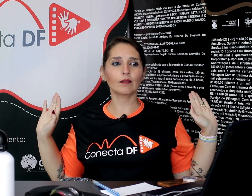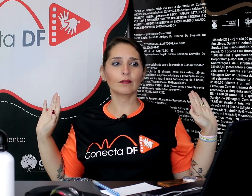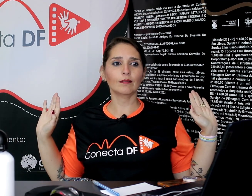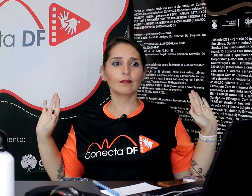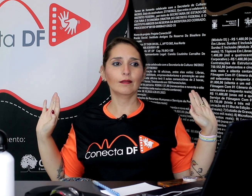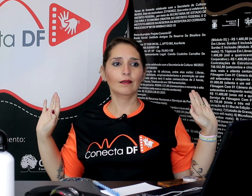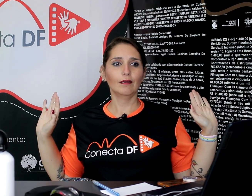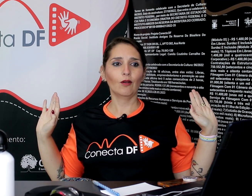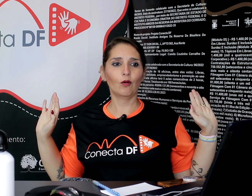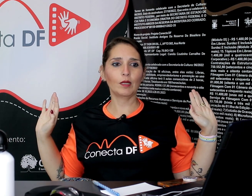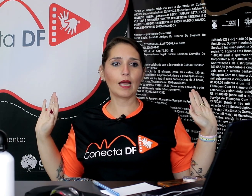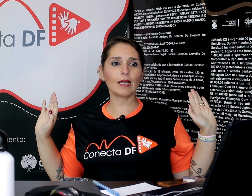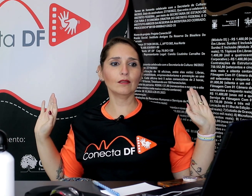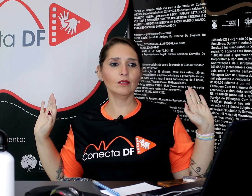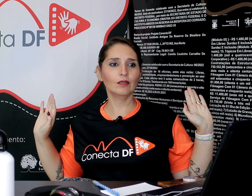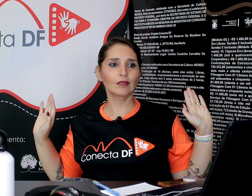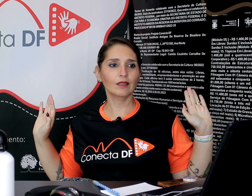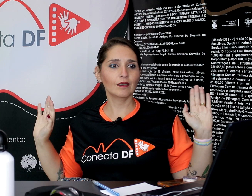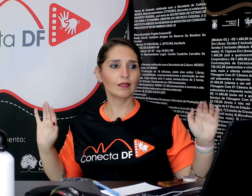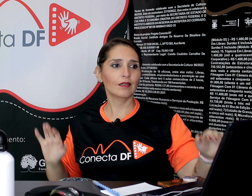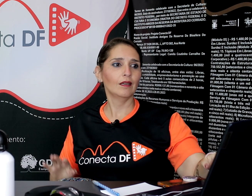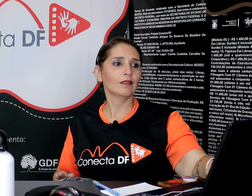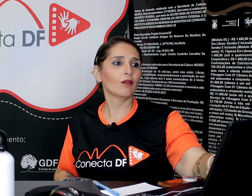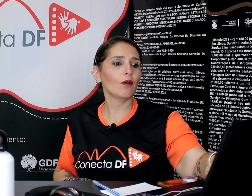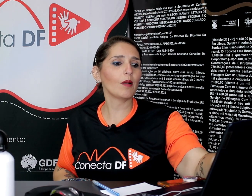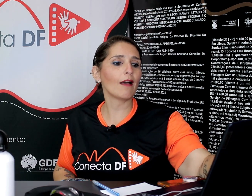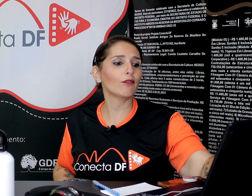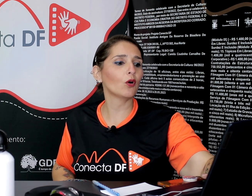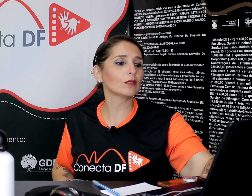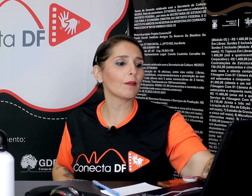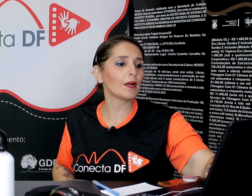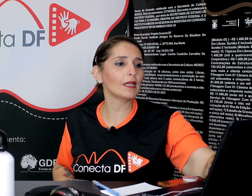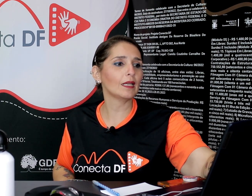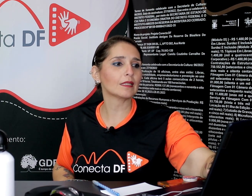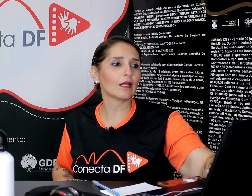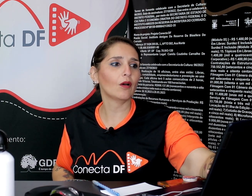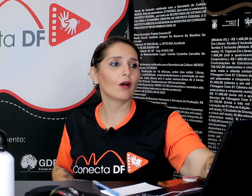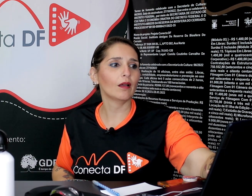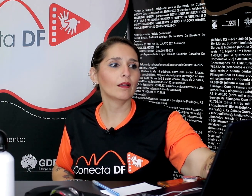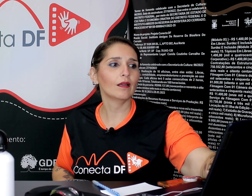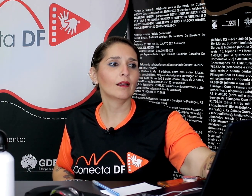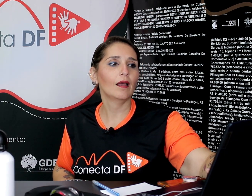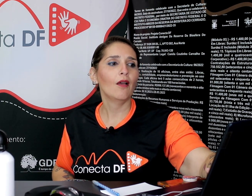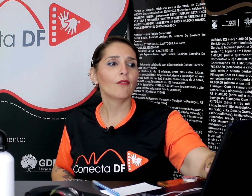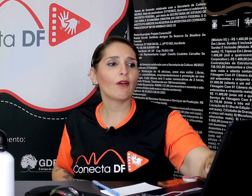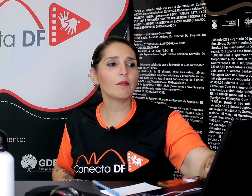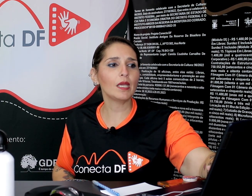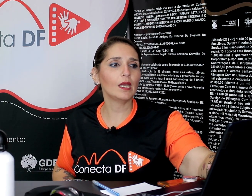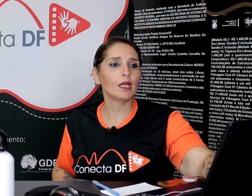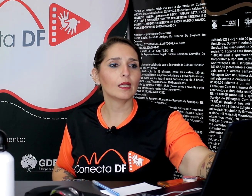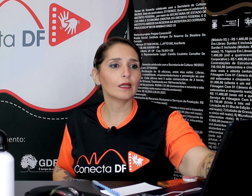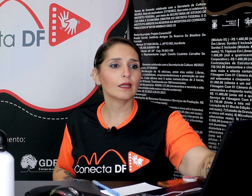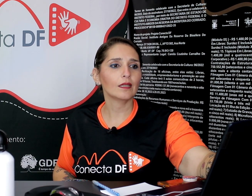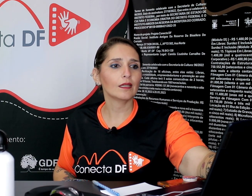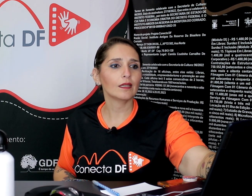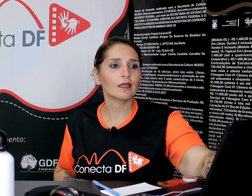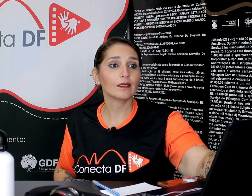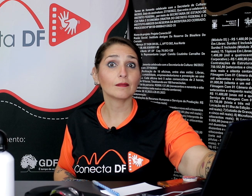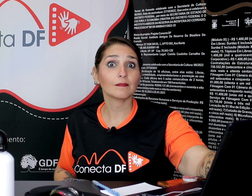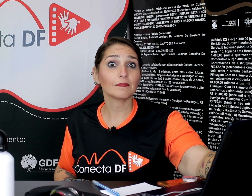cola. Combinado? Então vamos lá, vou voltar para a lista, ó. Família.